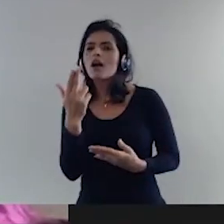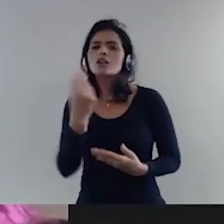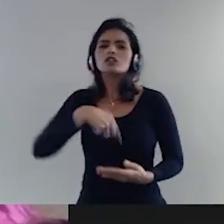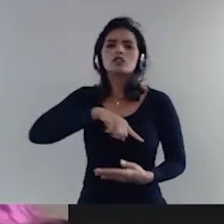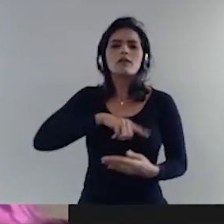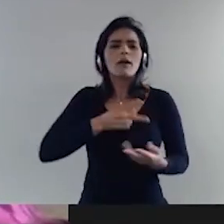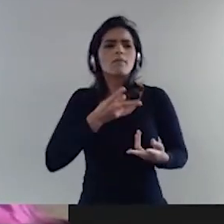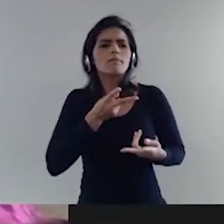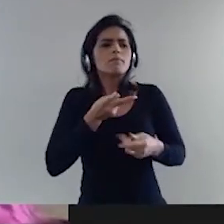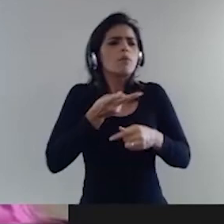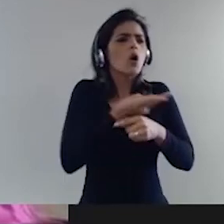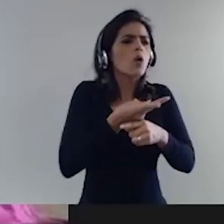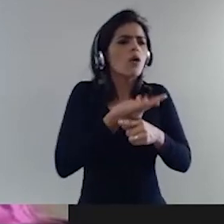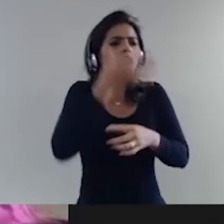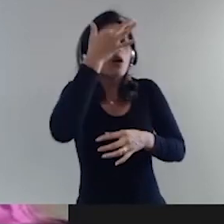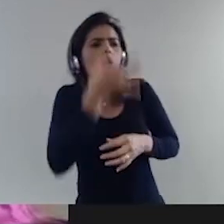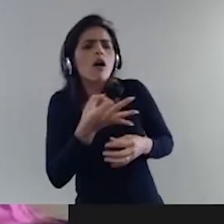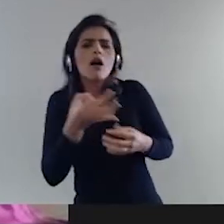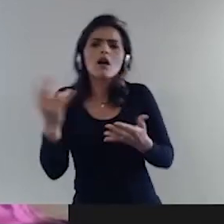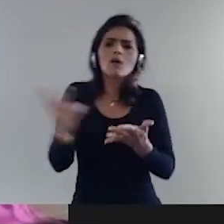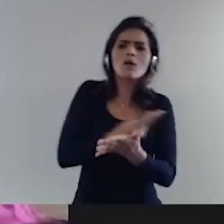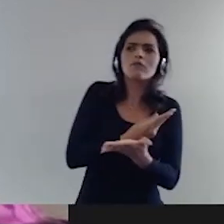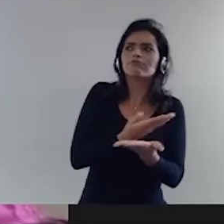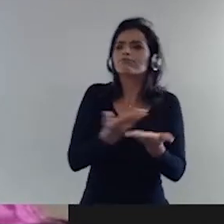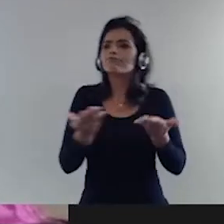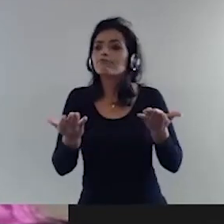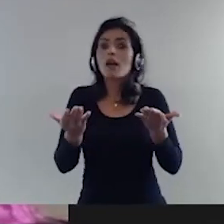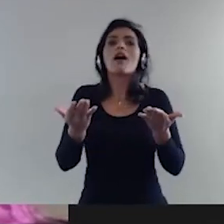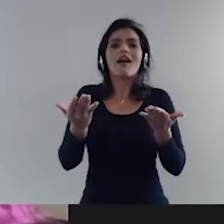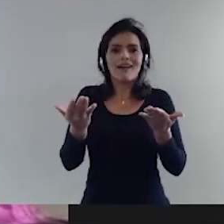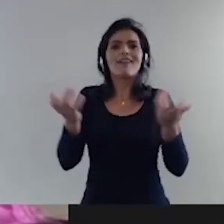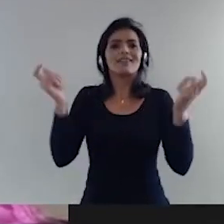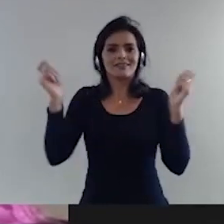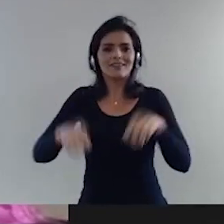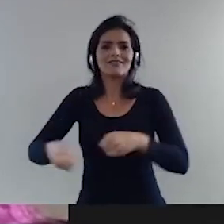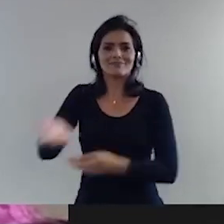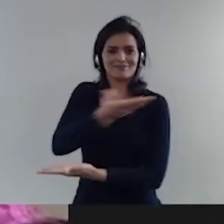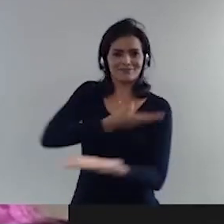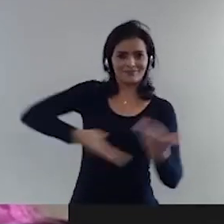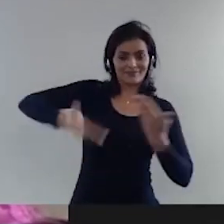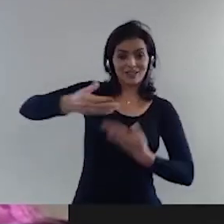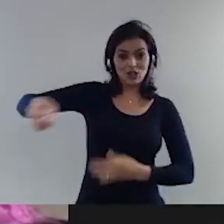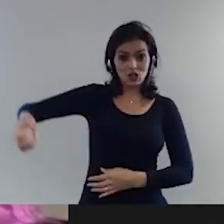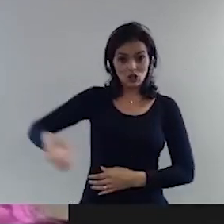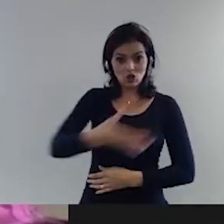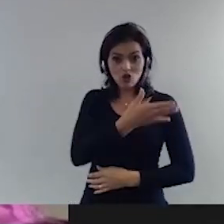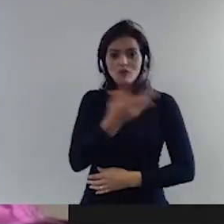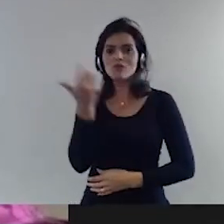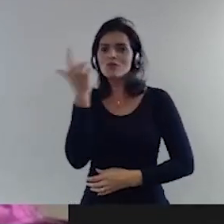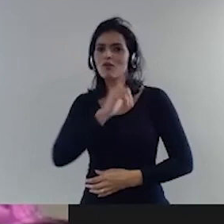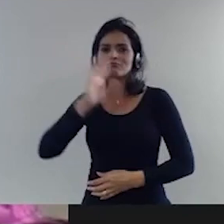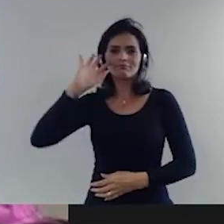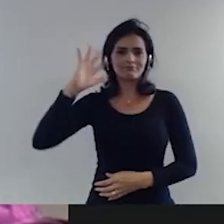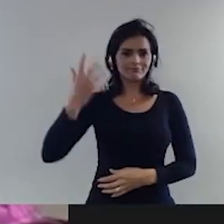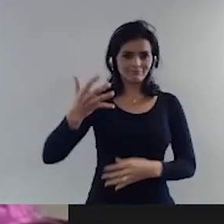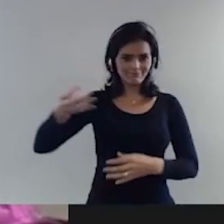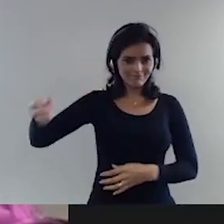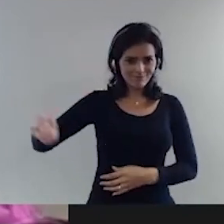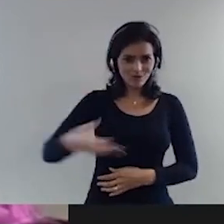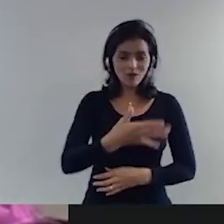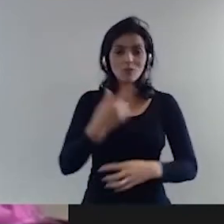compreensão, possamos renovar o diálogo e trazer novas respostas, pois o